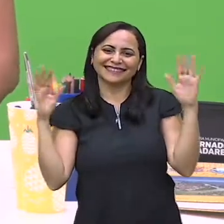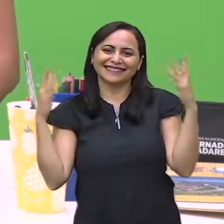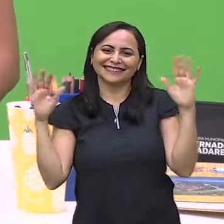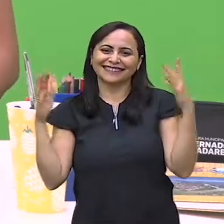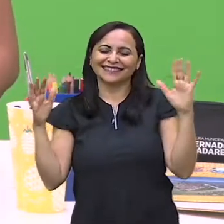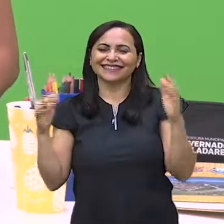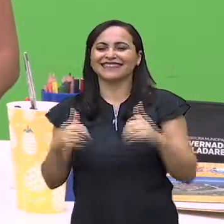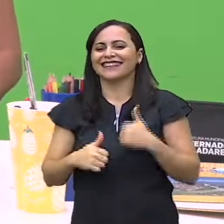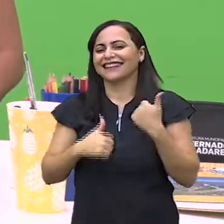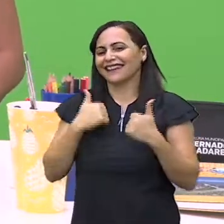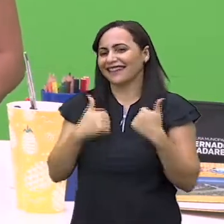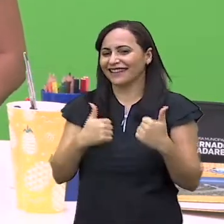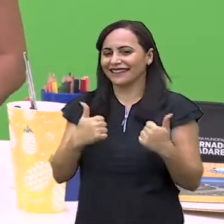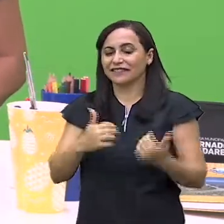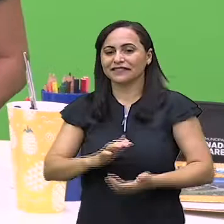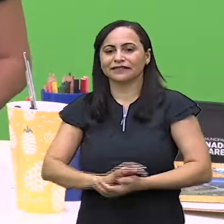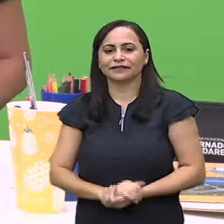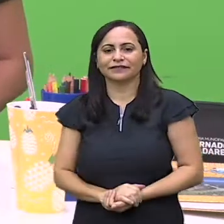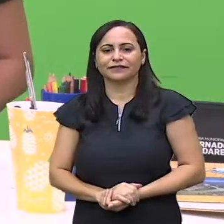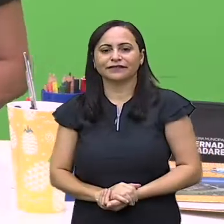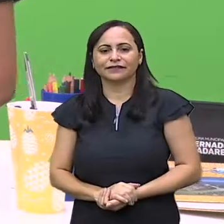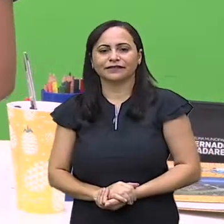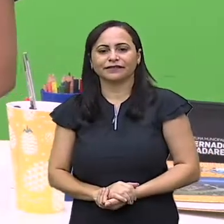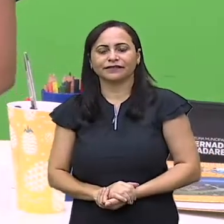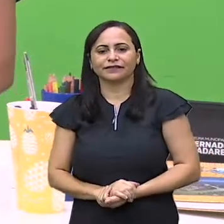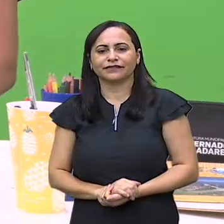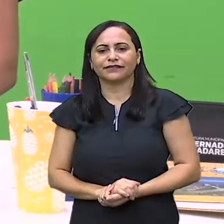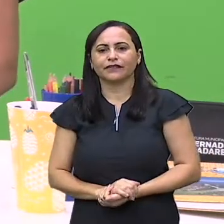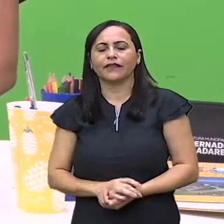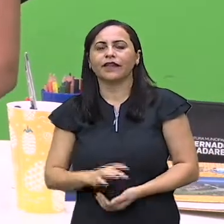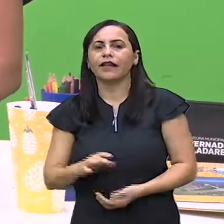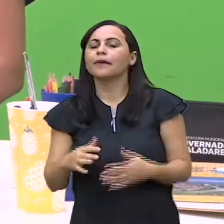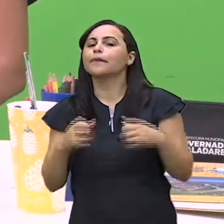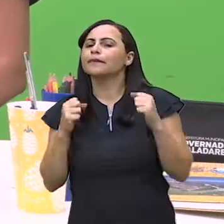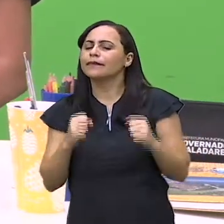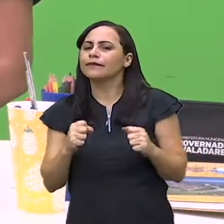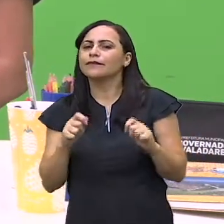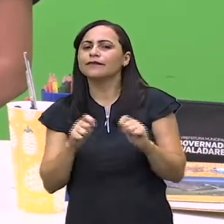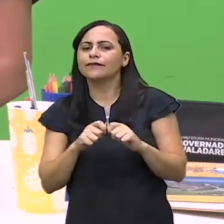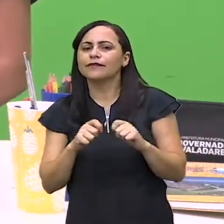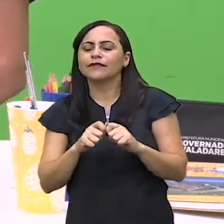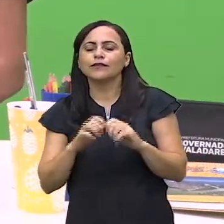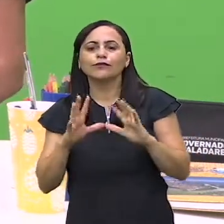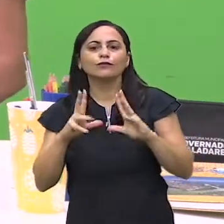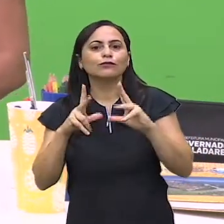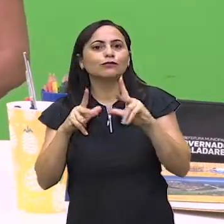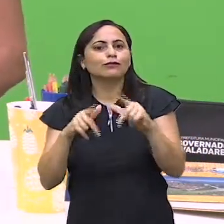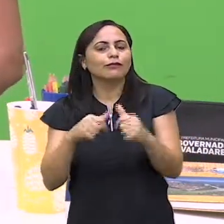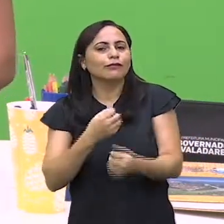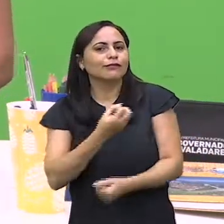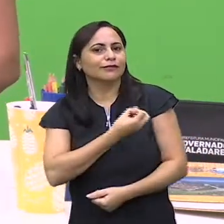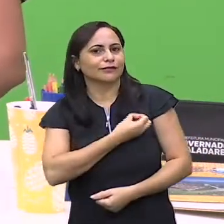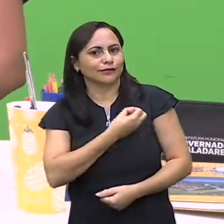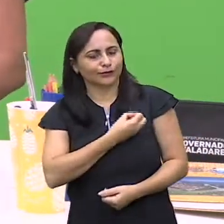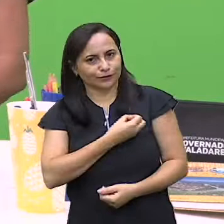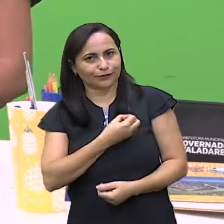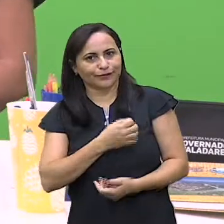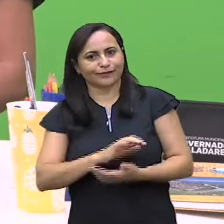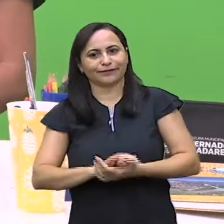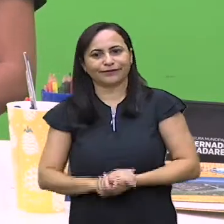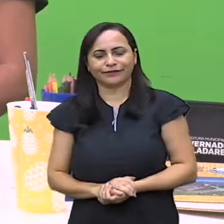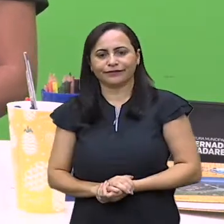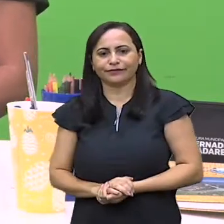10. Muito bem. Nossa. Que legal. E assim pode fazer com todos os números. Muito